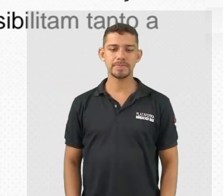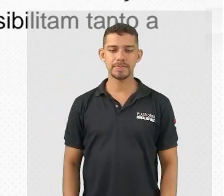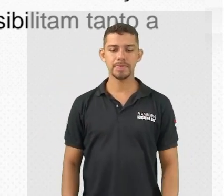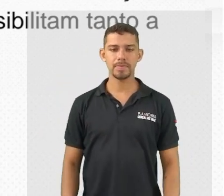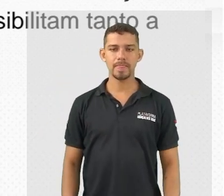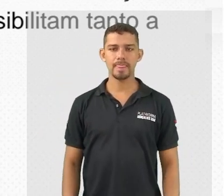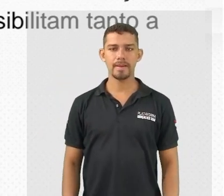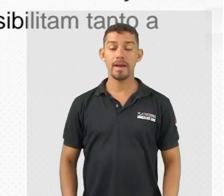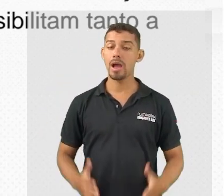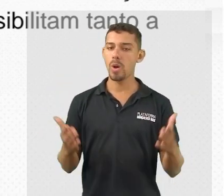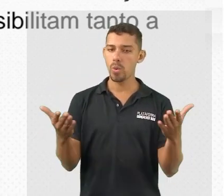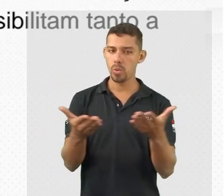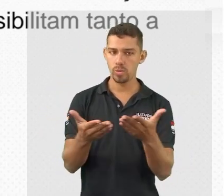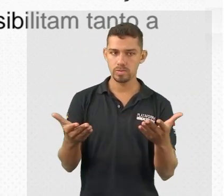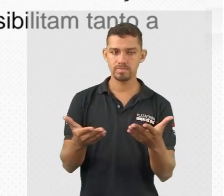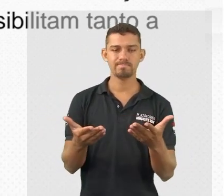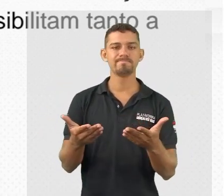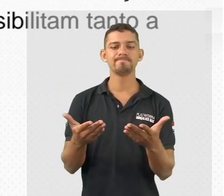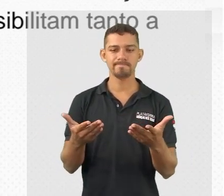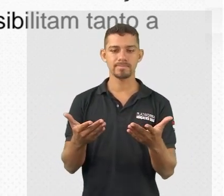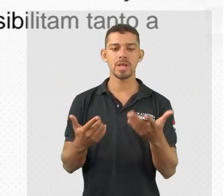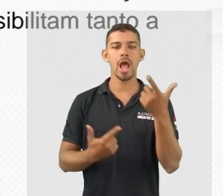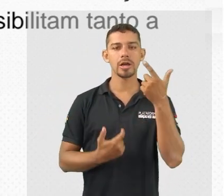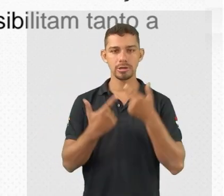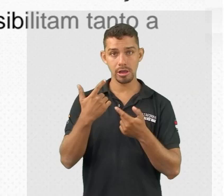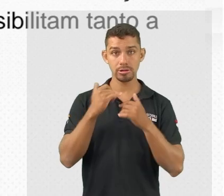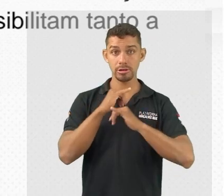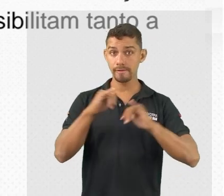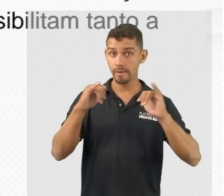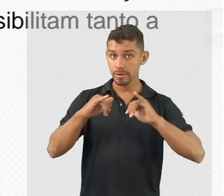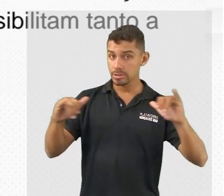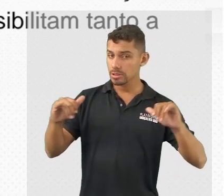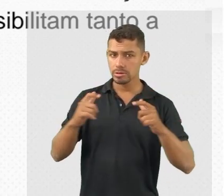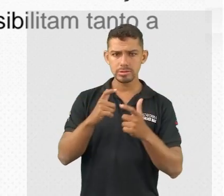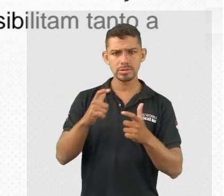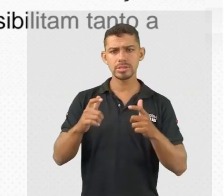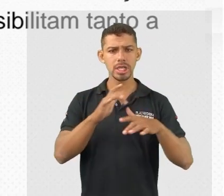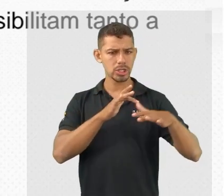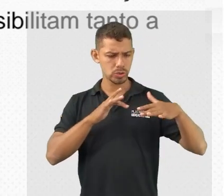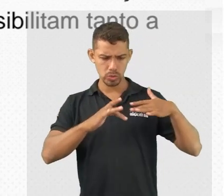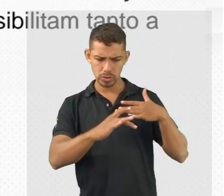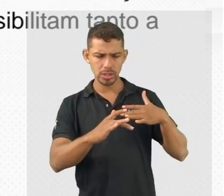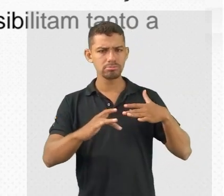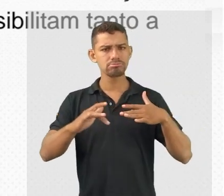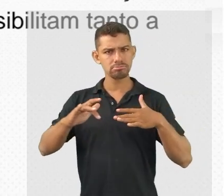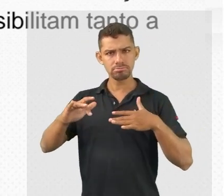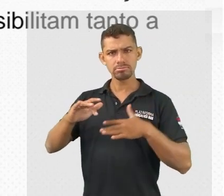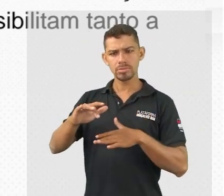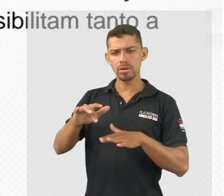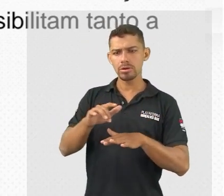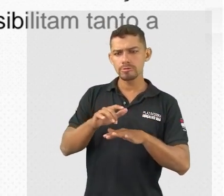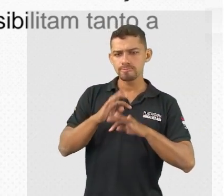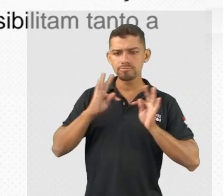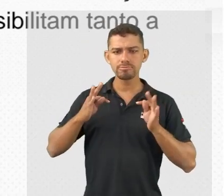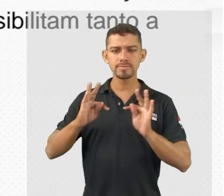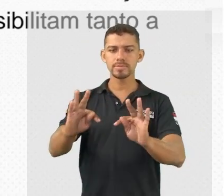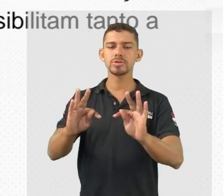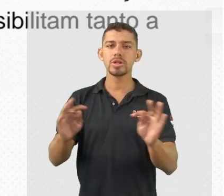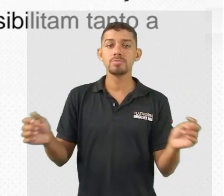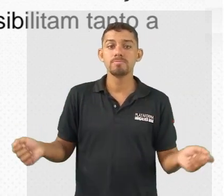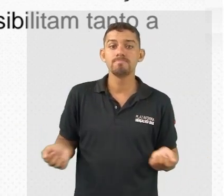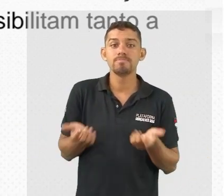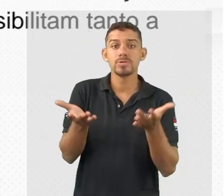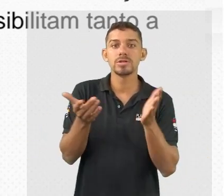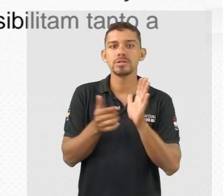Bom, hoje a guerra da informação é intensa. Redes sociais e mídias digitais possibilitam tanto a exposição